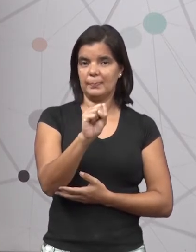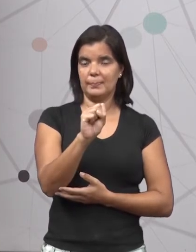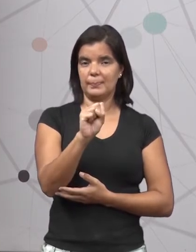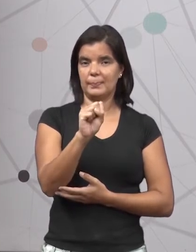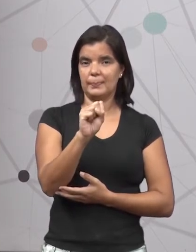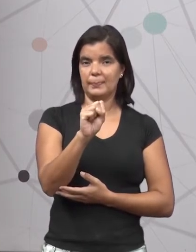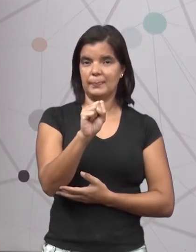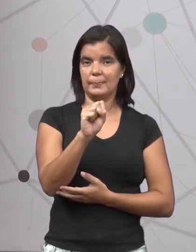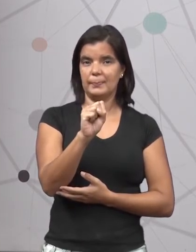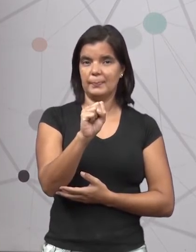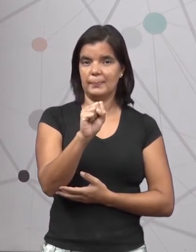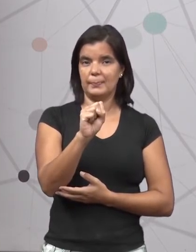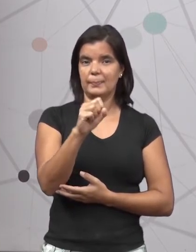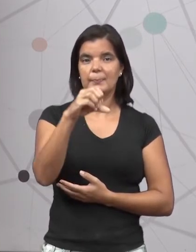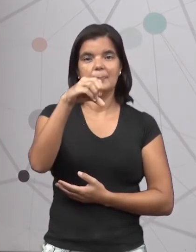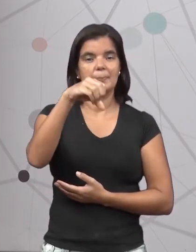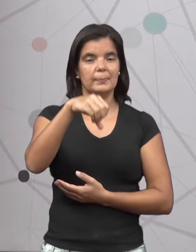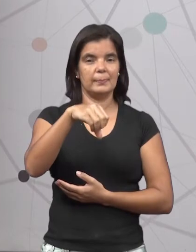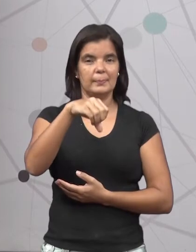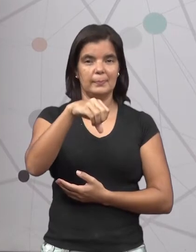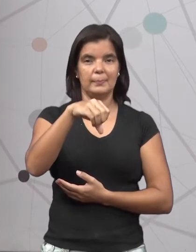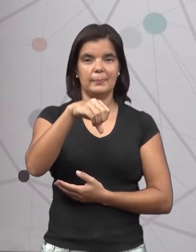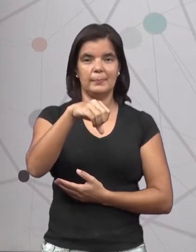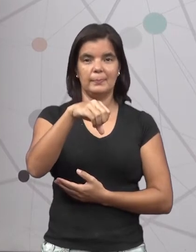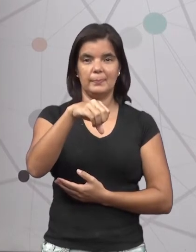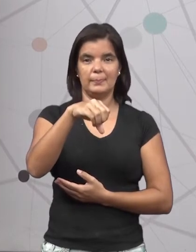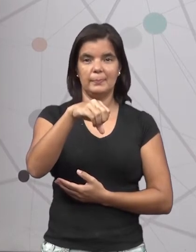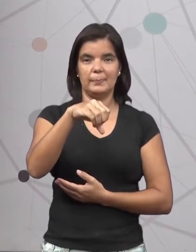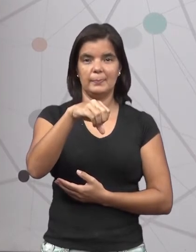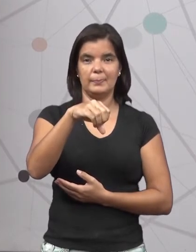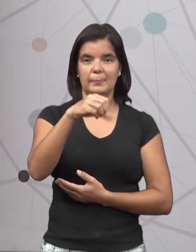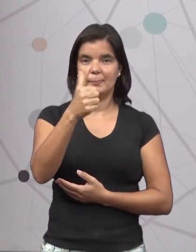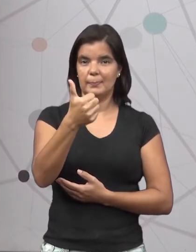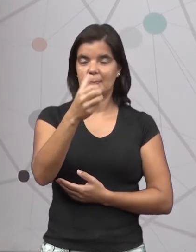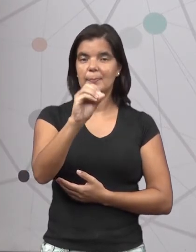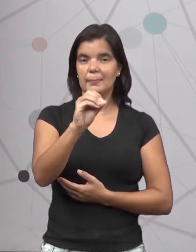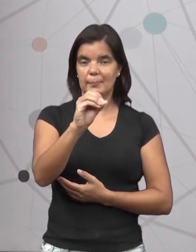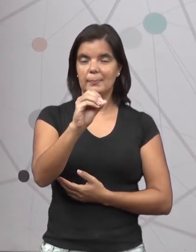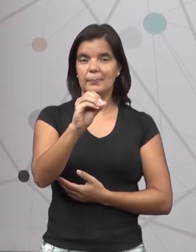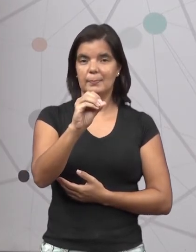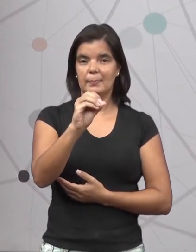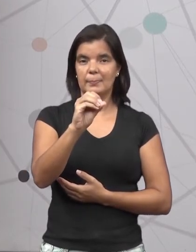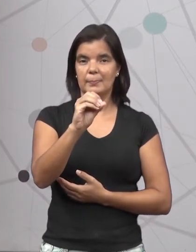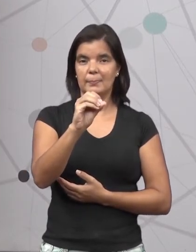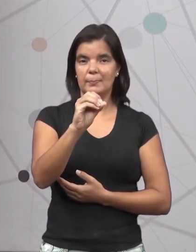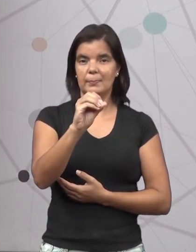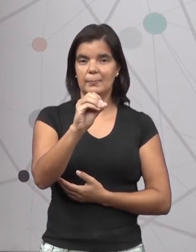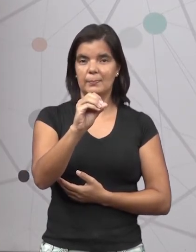8, 9, 10.